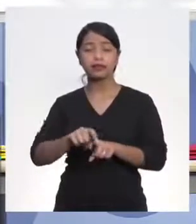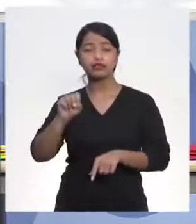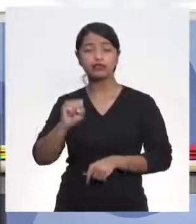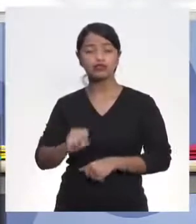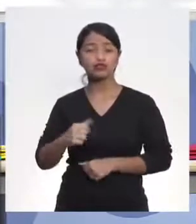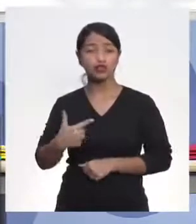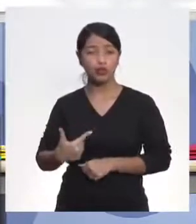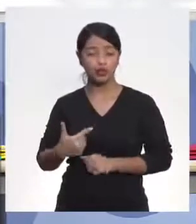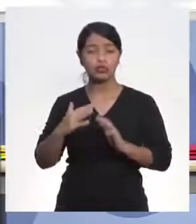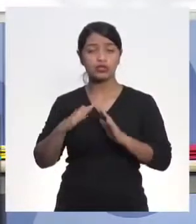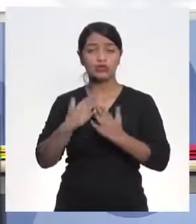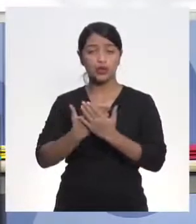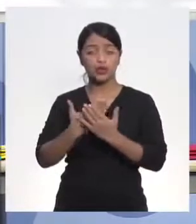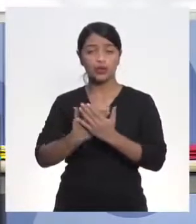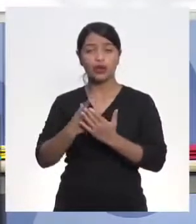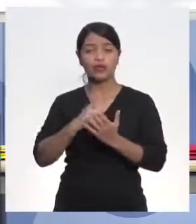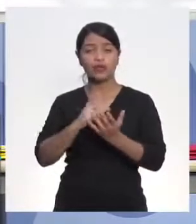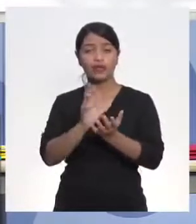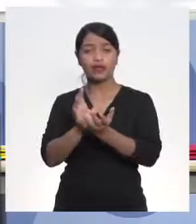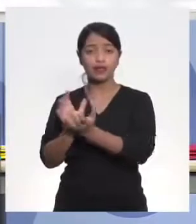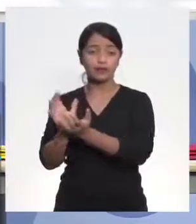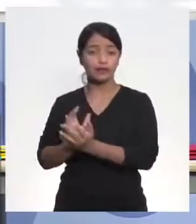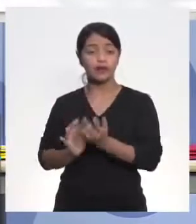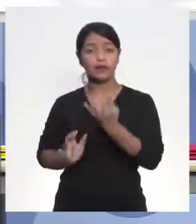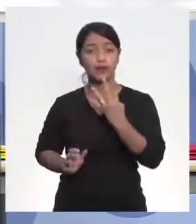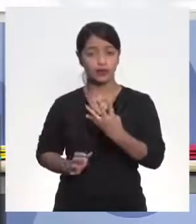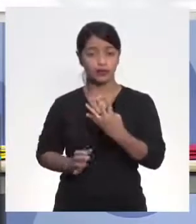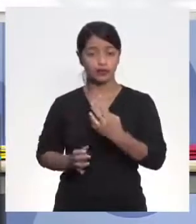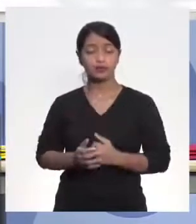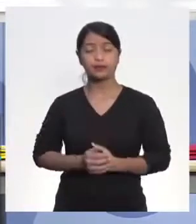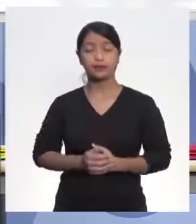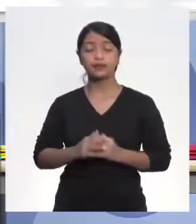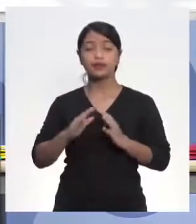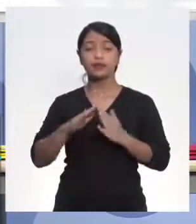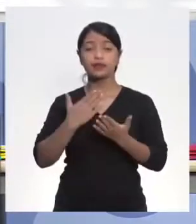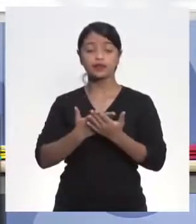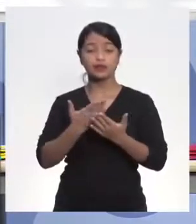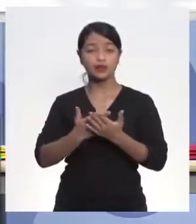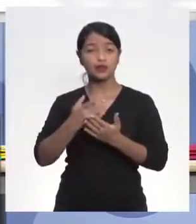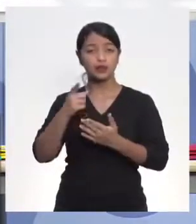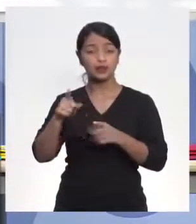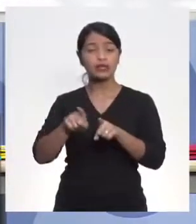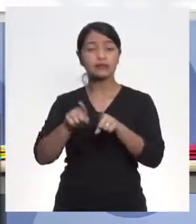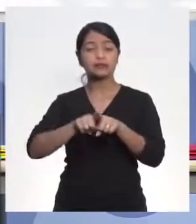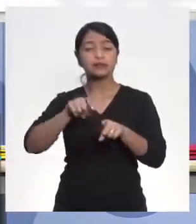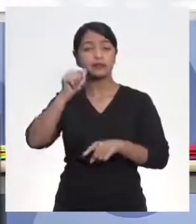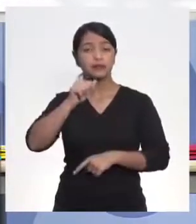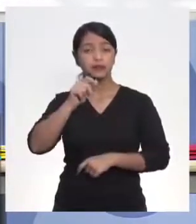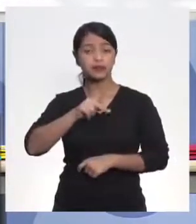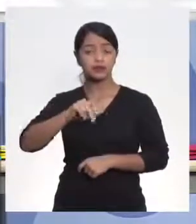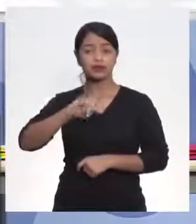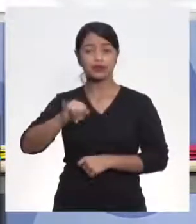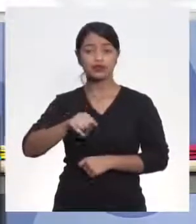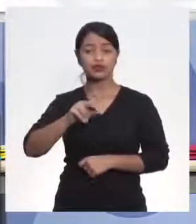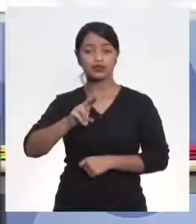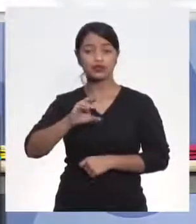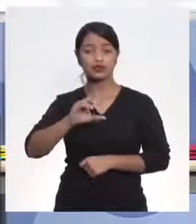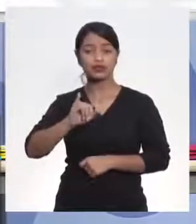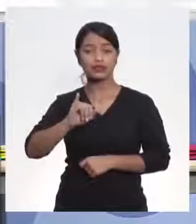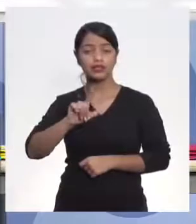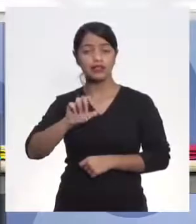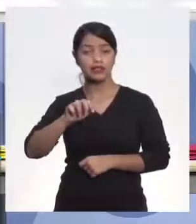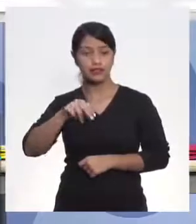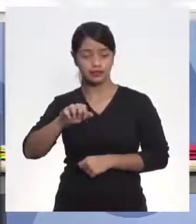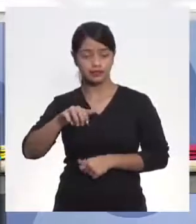equipes. A escola professor Renato Braga, com a professora Jusilene Alves. E aí, para encerrar